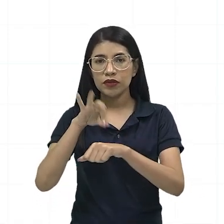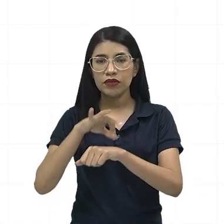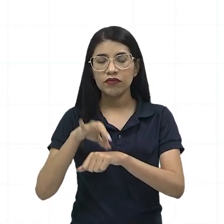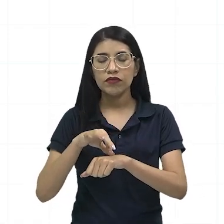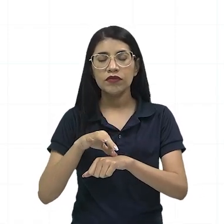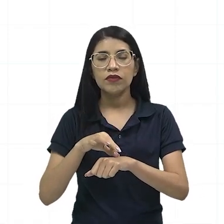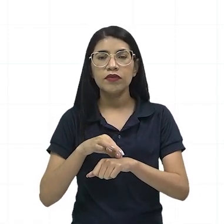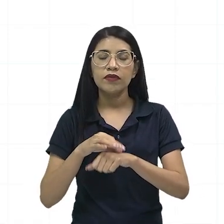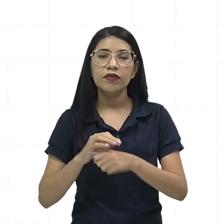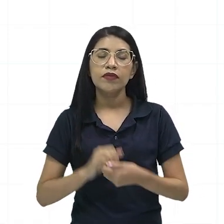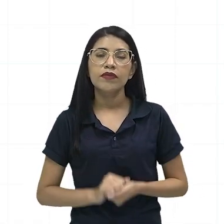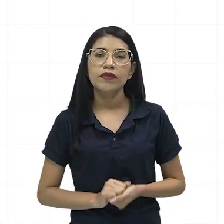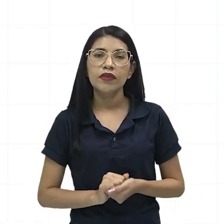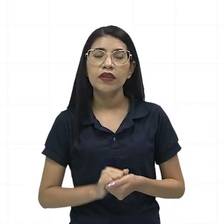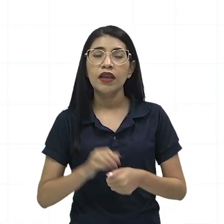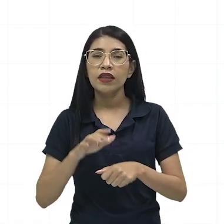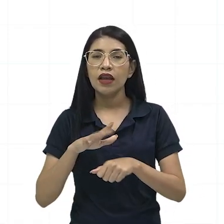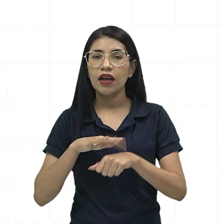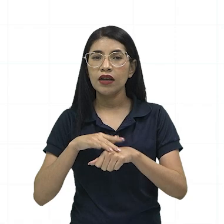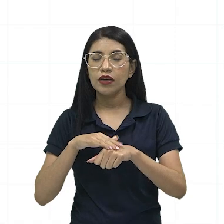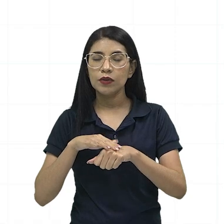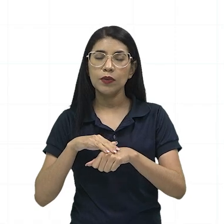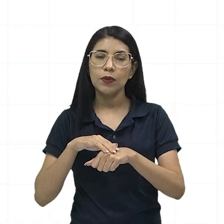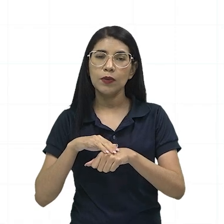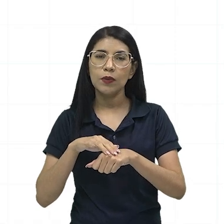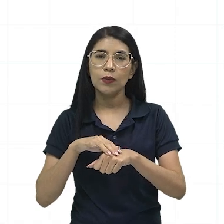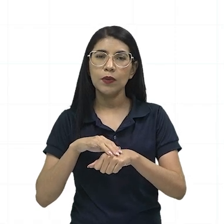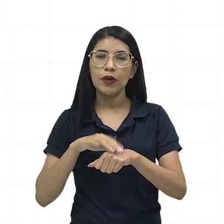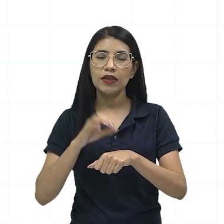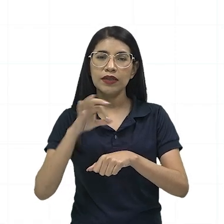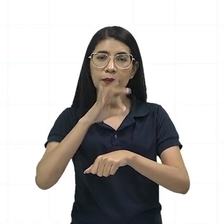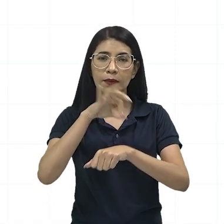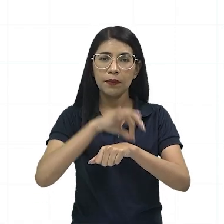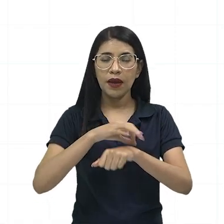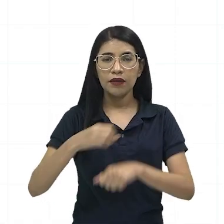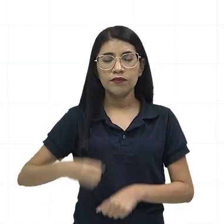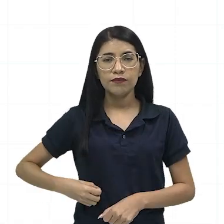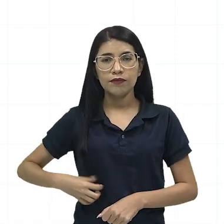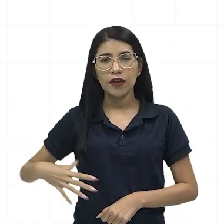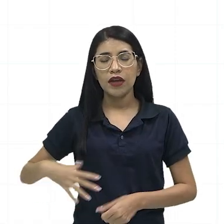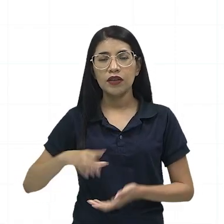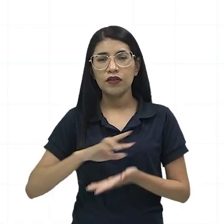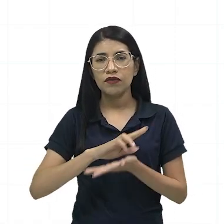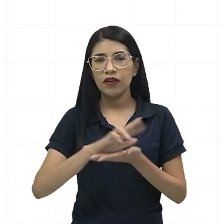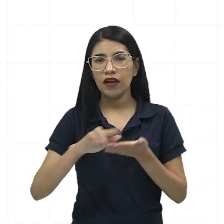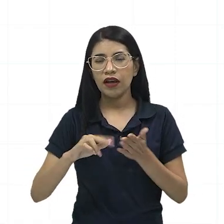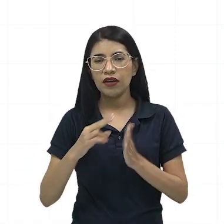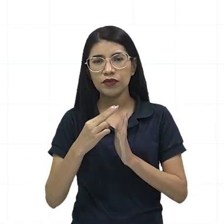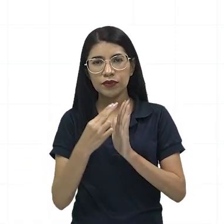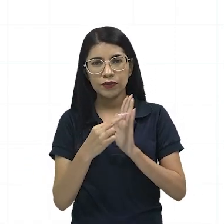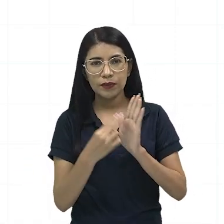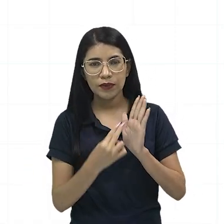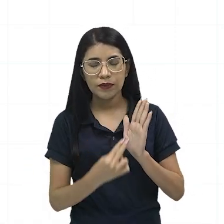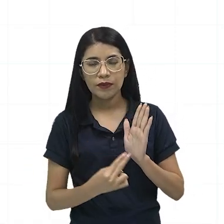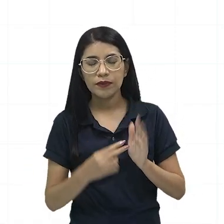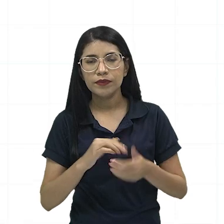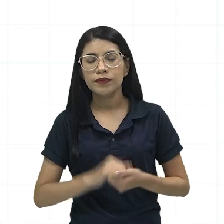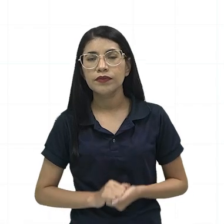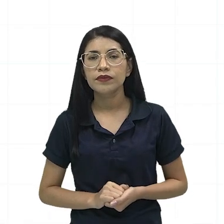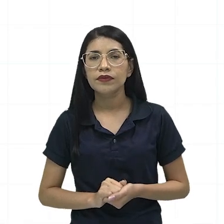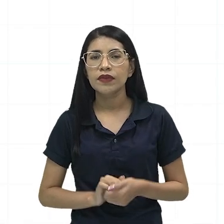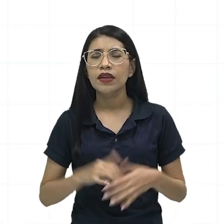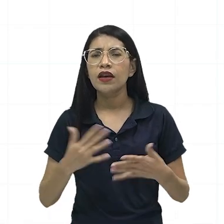dessa doença da leishmaniose, sendo chamado por todos esses nomes aí, certo? E quais